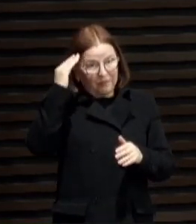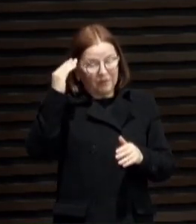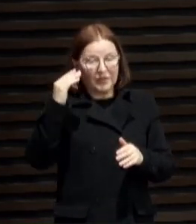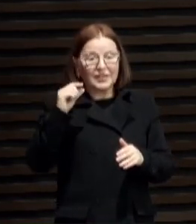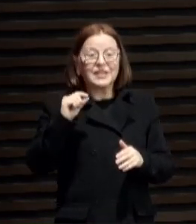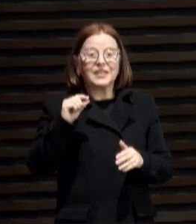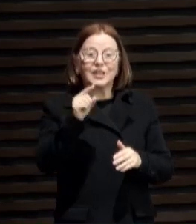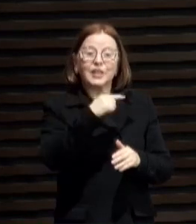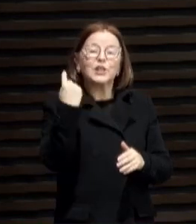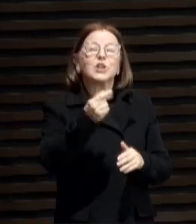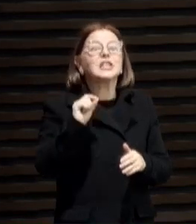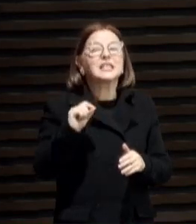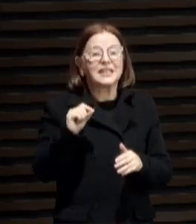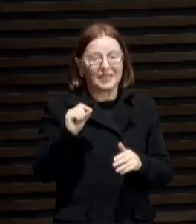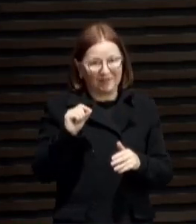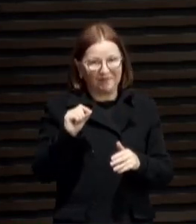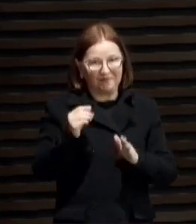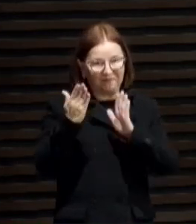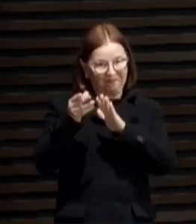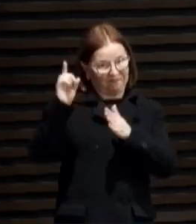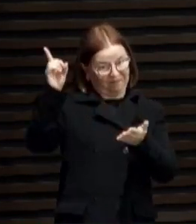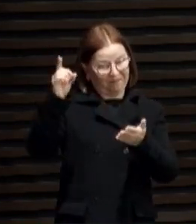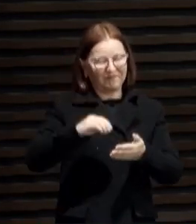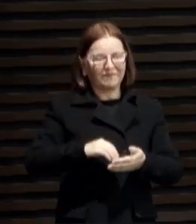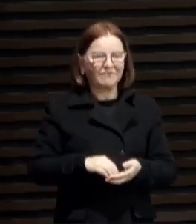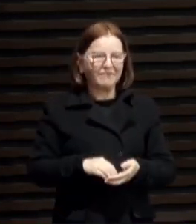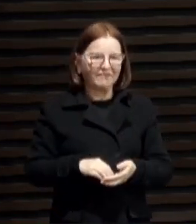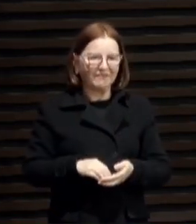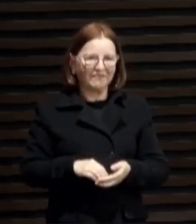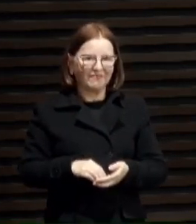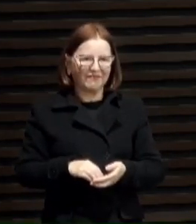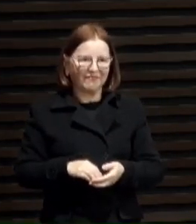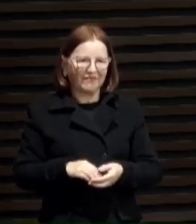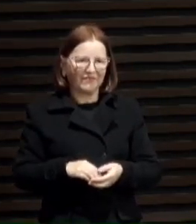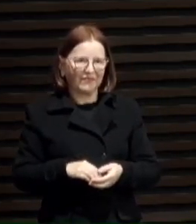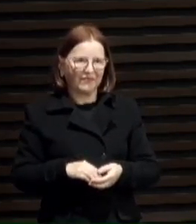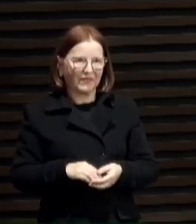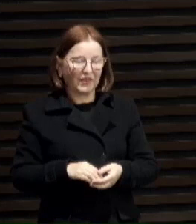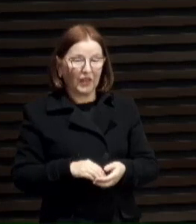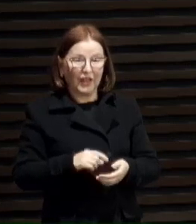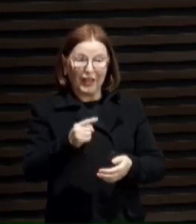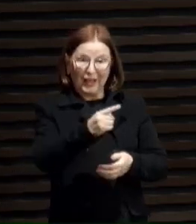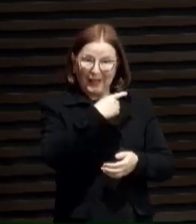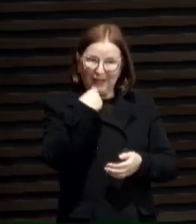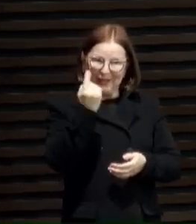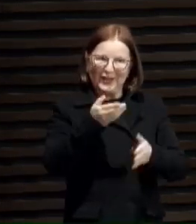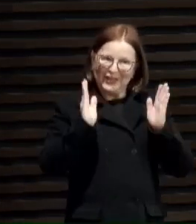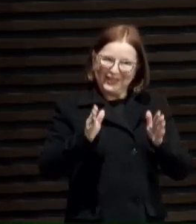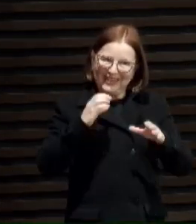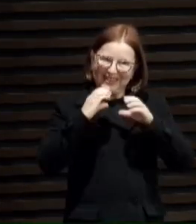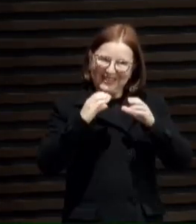Quem somos nós? Quando nós estávamos entoando o cântico aqui, dizendo que Deus é bom, e